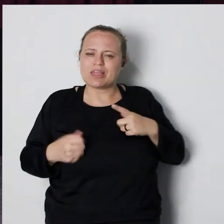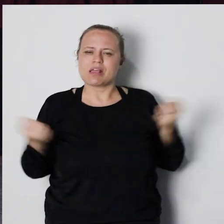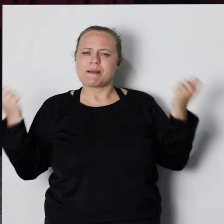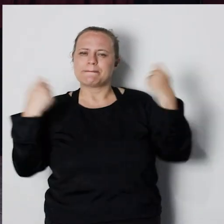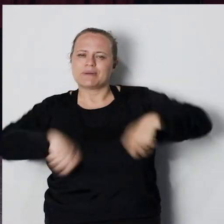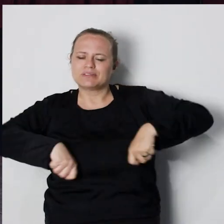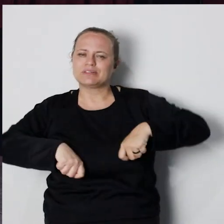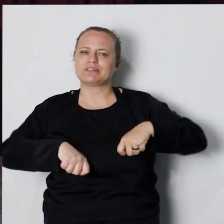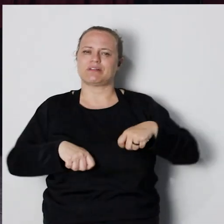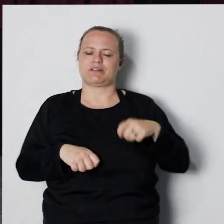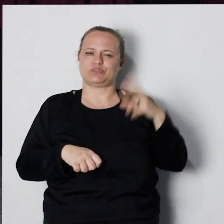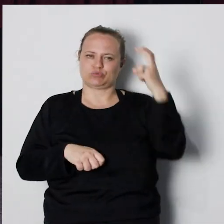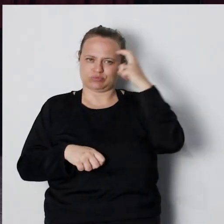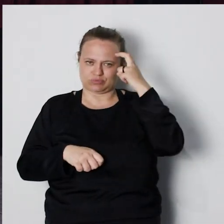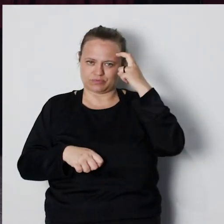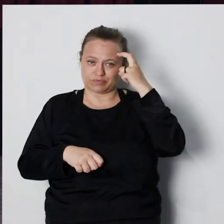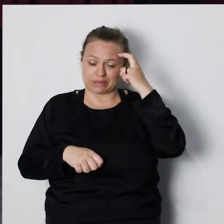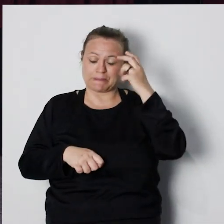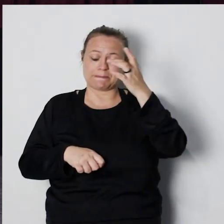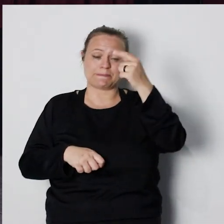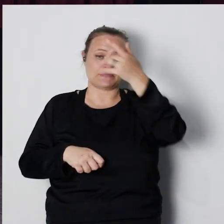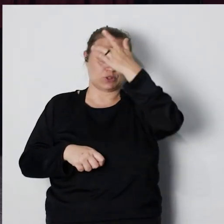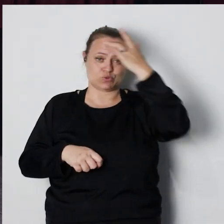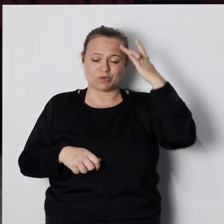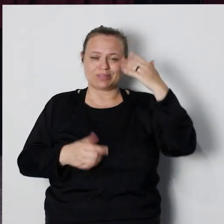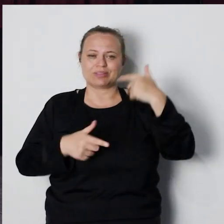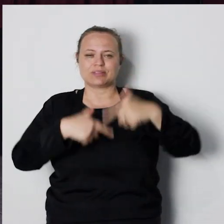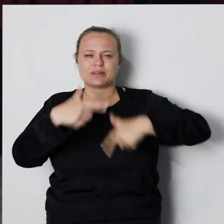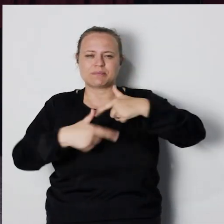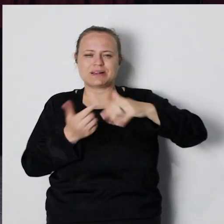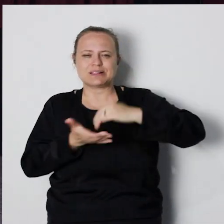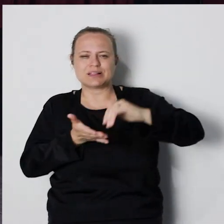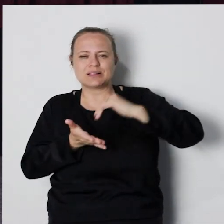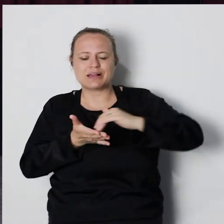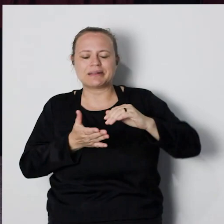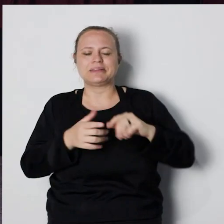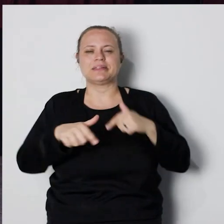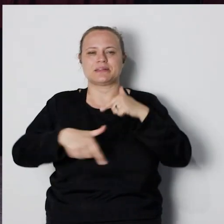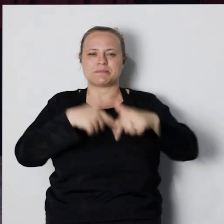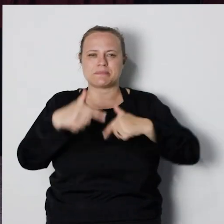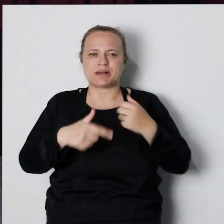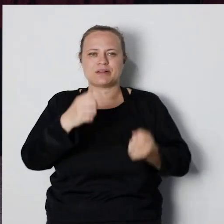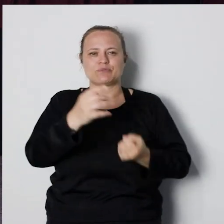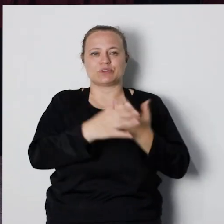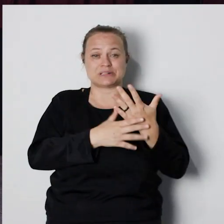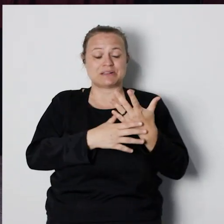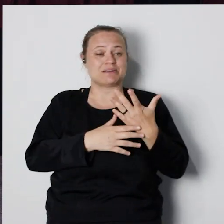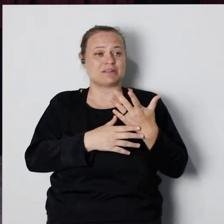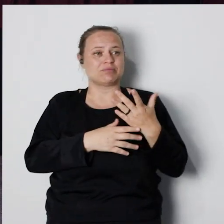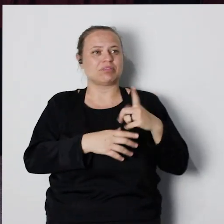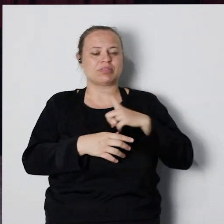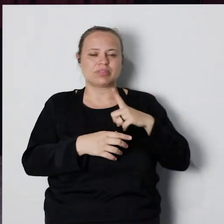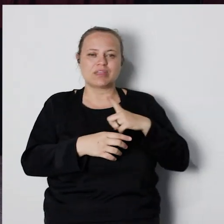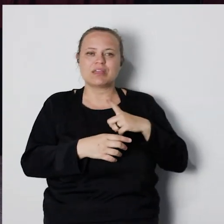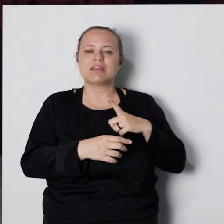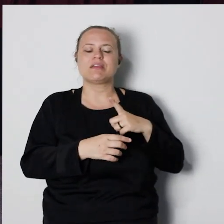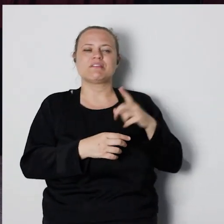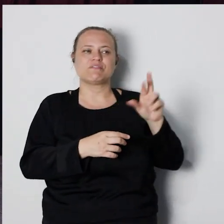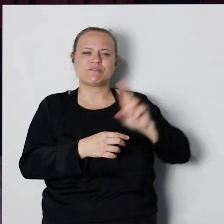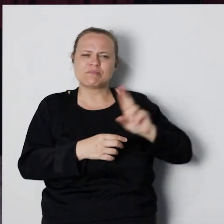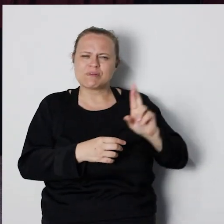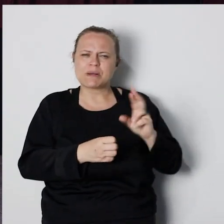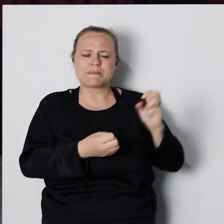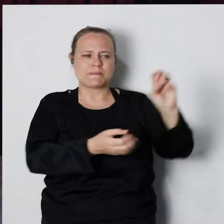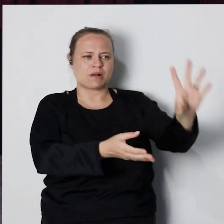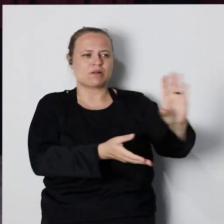públicos, eles precisam de capacitação e são sedentos. A gente, quando fez oficinas, e eu tive contato aqui no estado e no